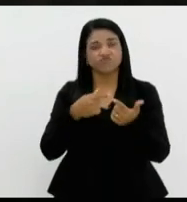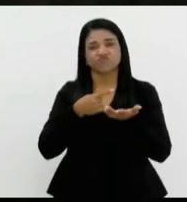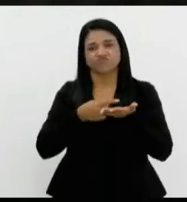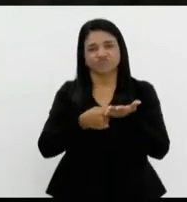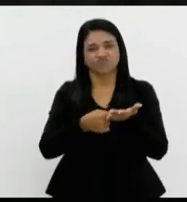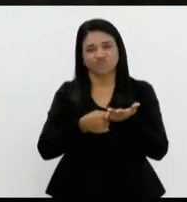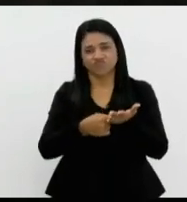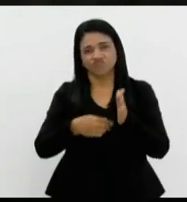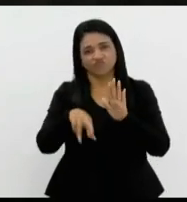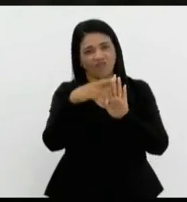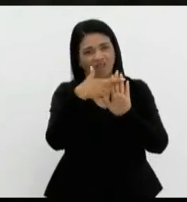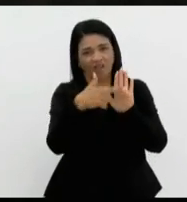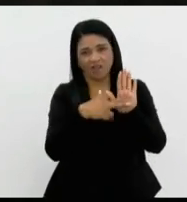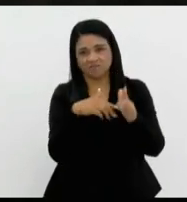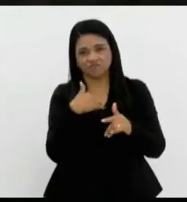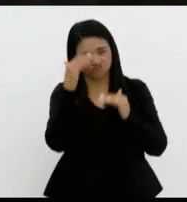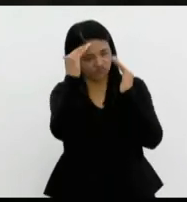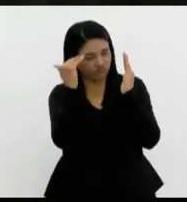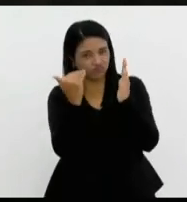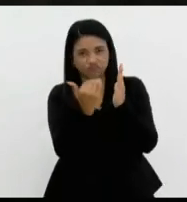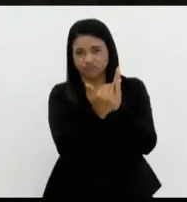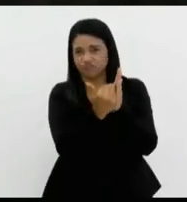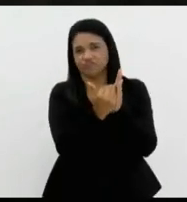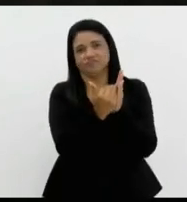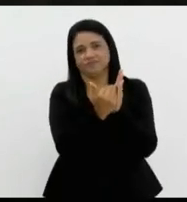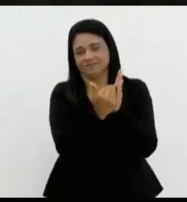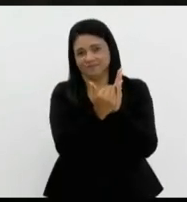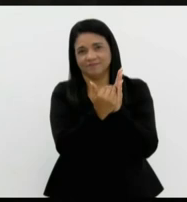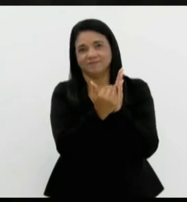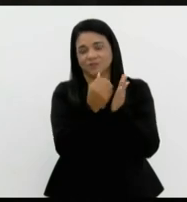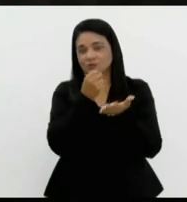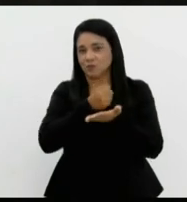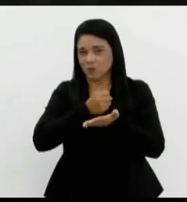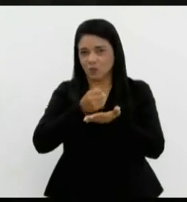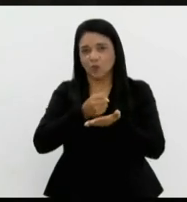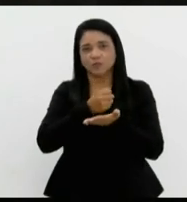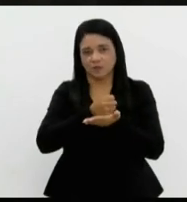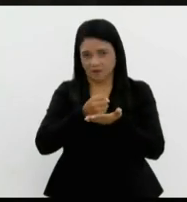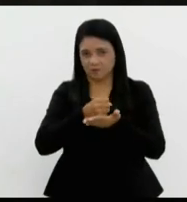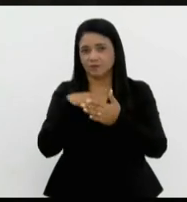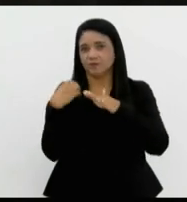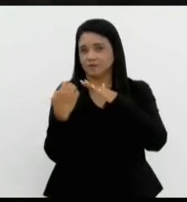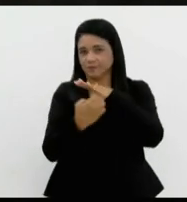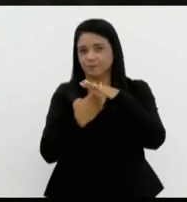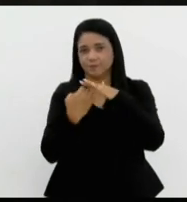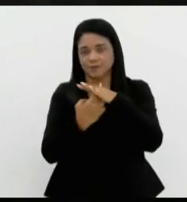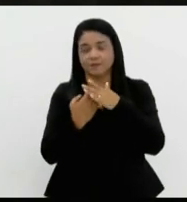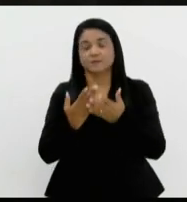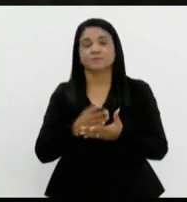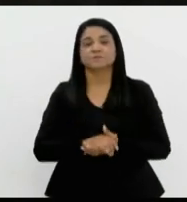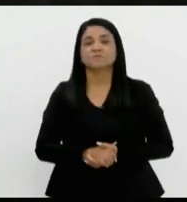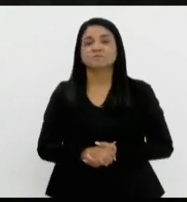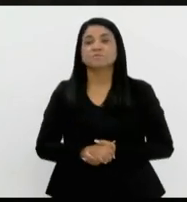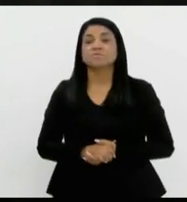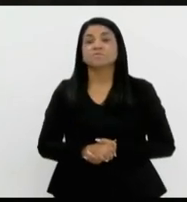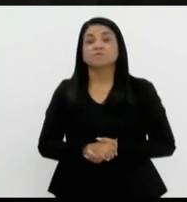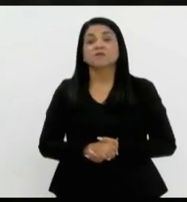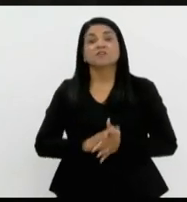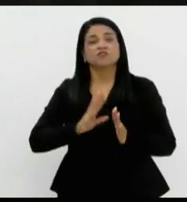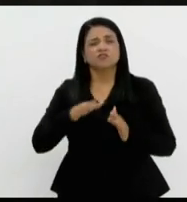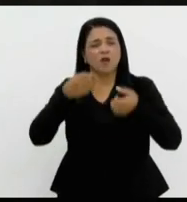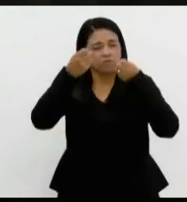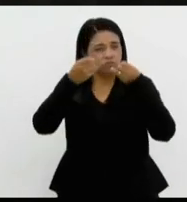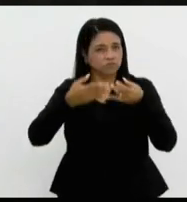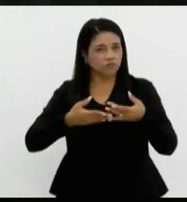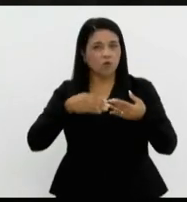é, daqueles requisitos que são do contrato de concessão. Mas nós já falamos sobre isso